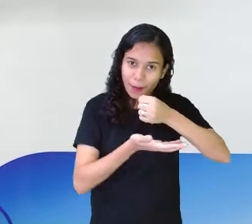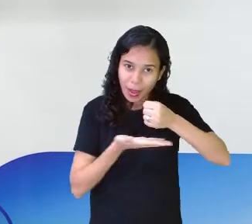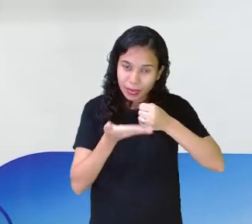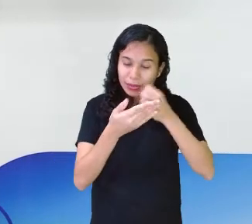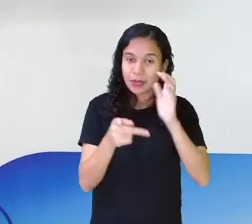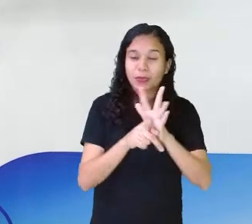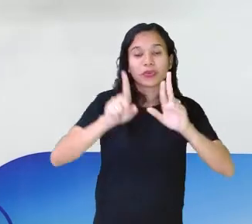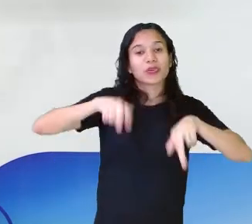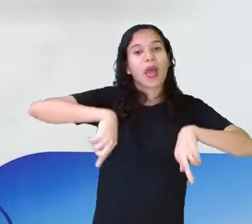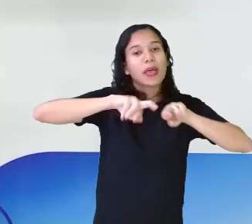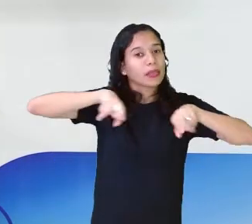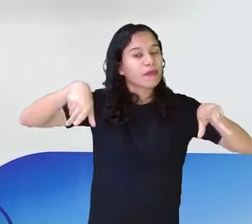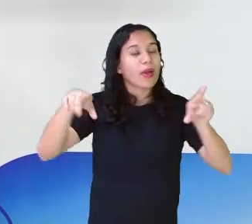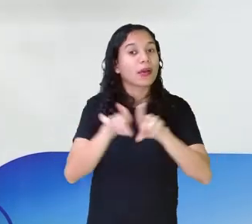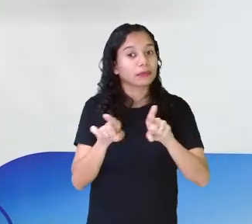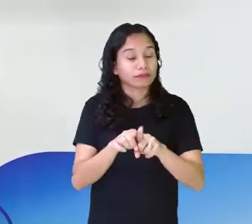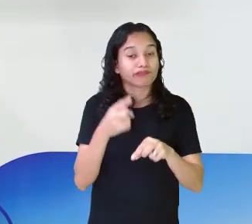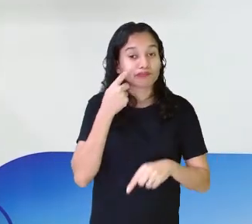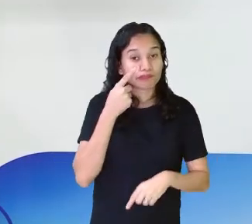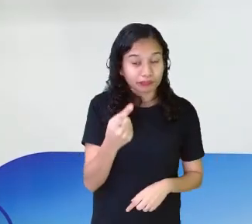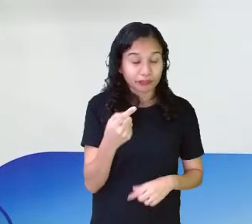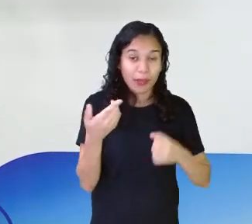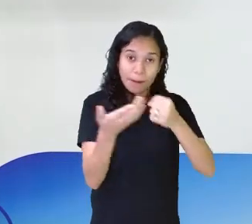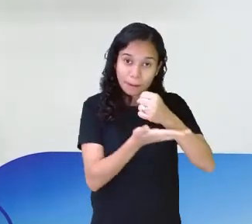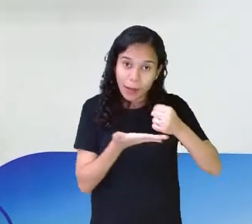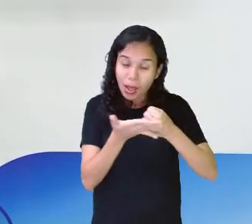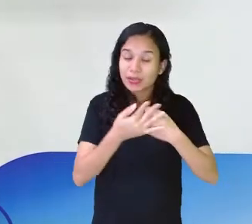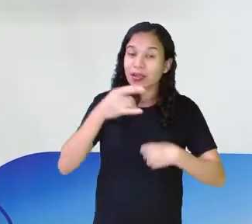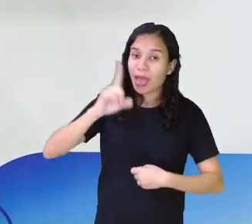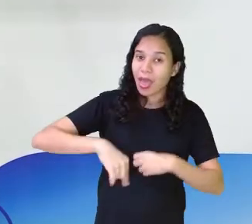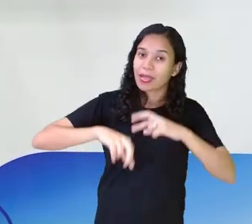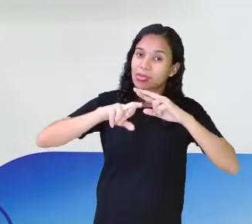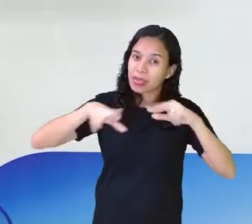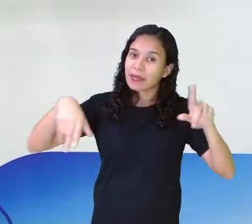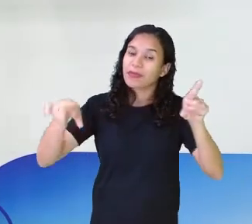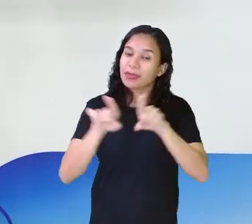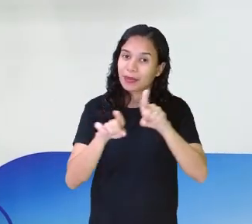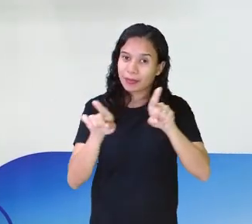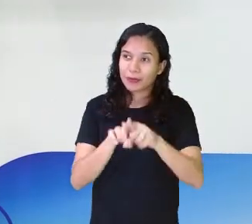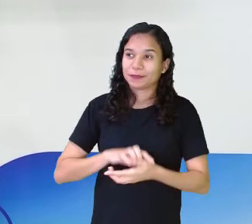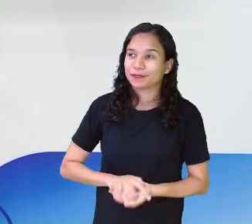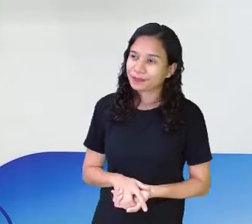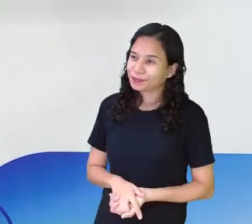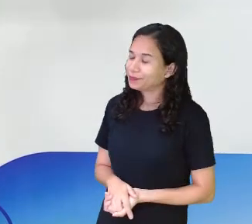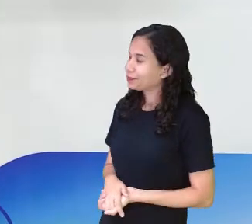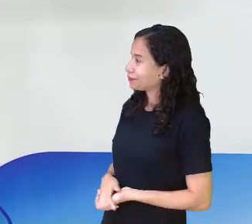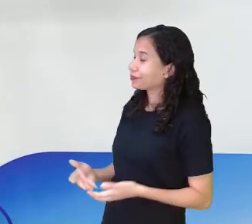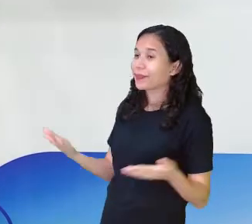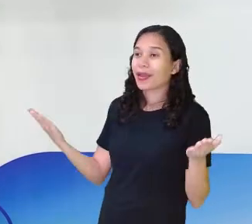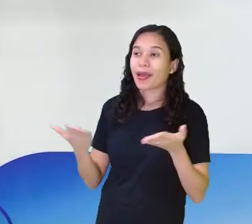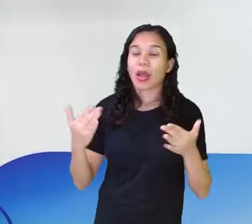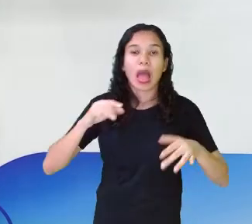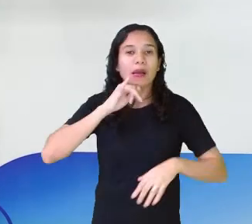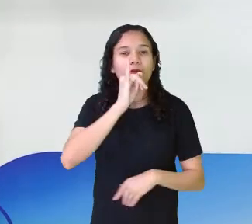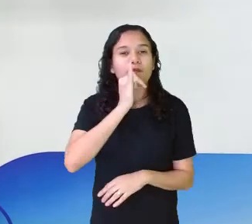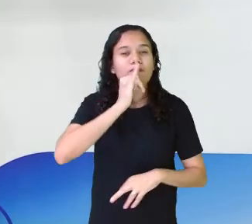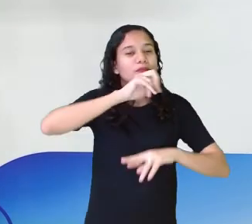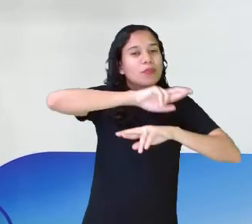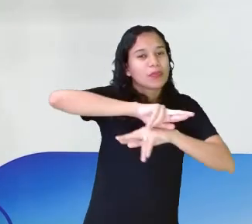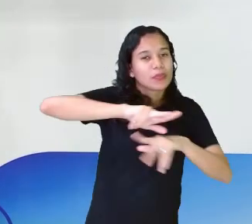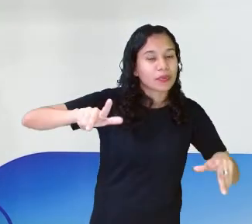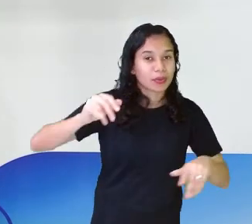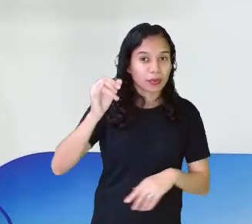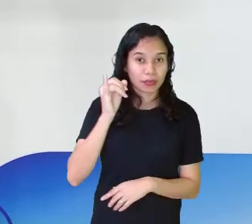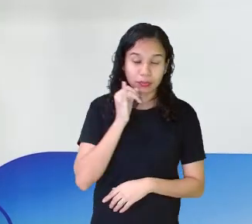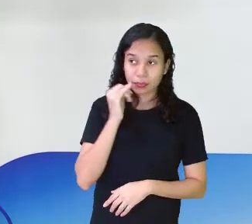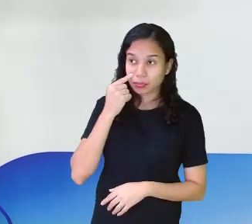meus moldes serão diferentes, porque as bases serão diferentes também, ó. Eu tenho outros exemplos aqui, que no